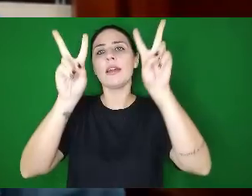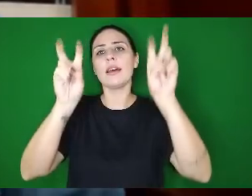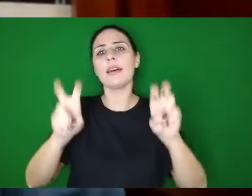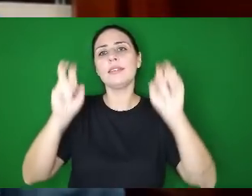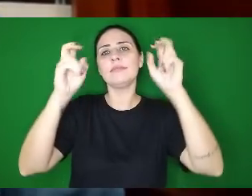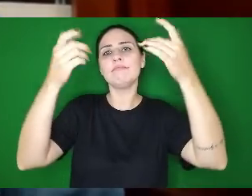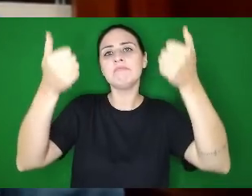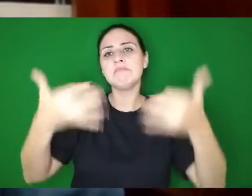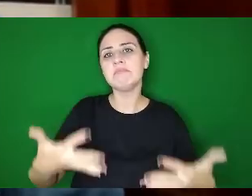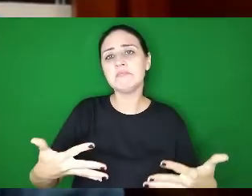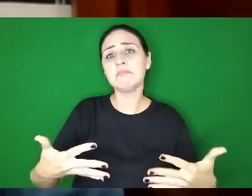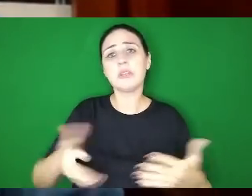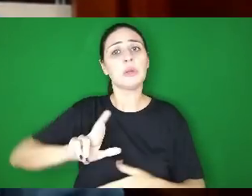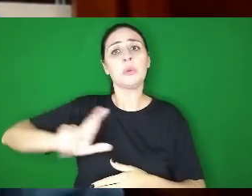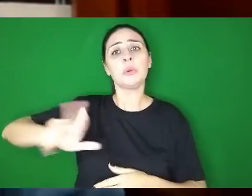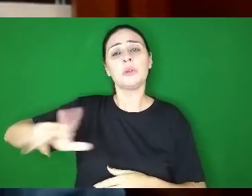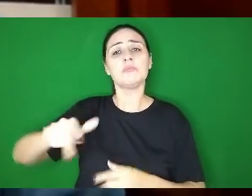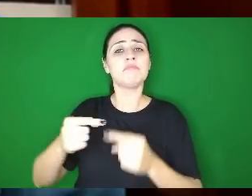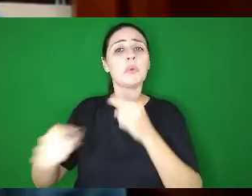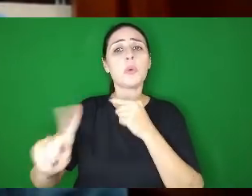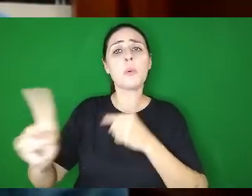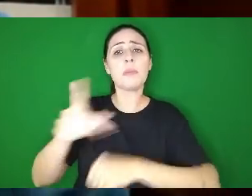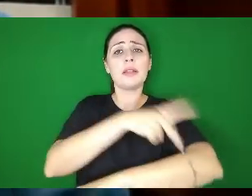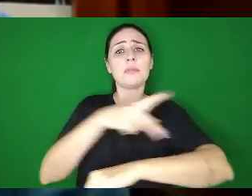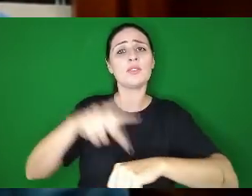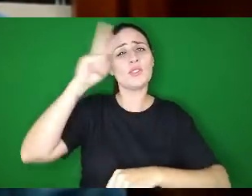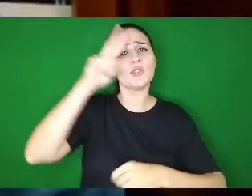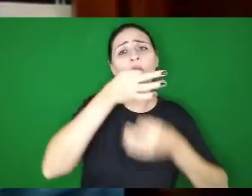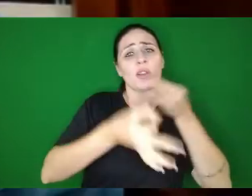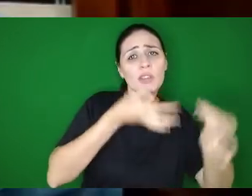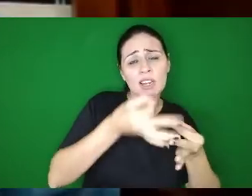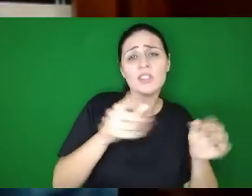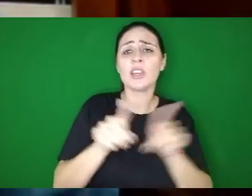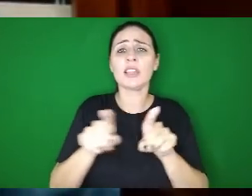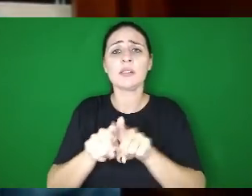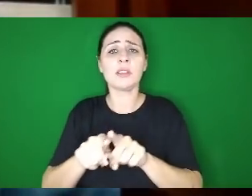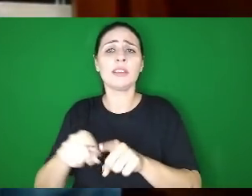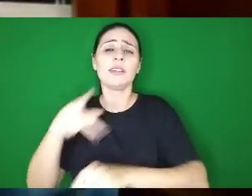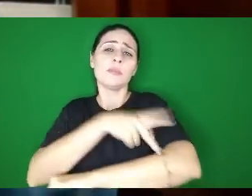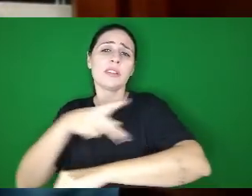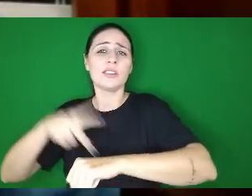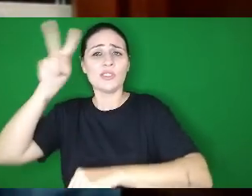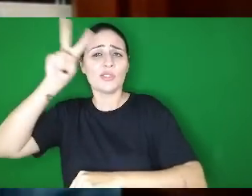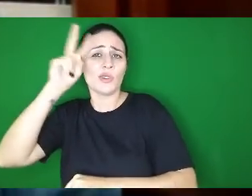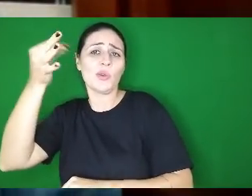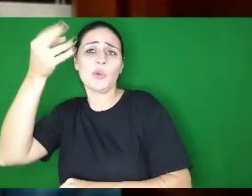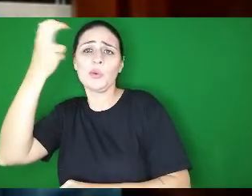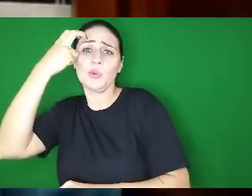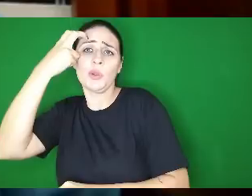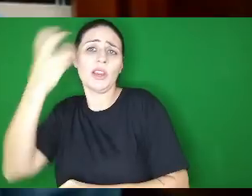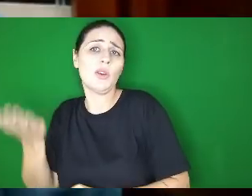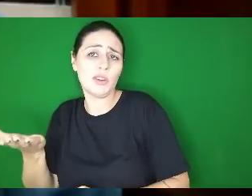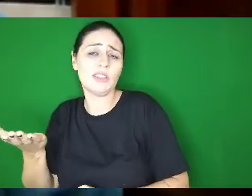isso também, nem com teoria histórico-cultural. O ponto de chegada da aprendizagem de conceitos é